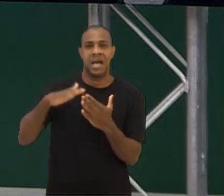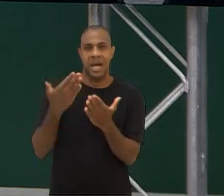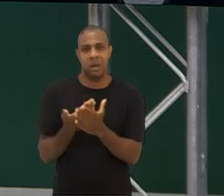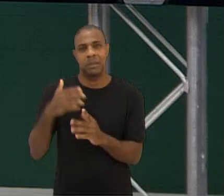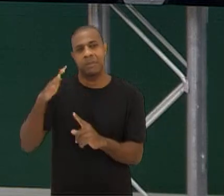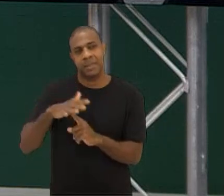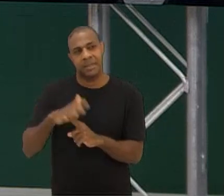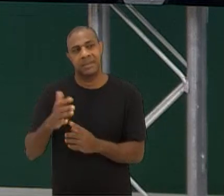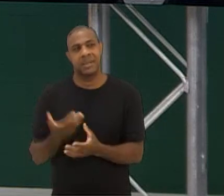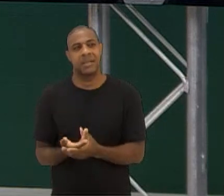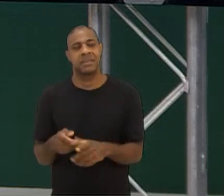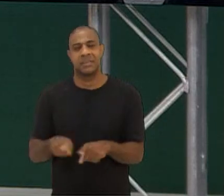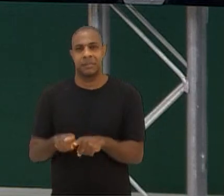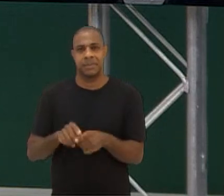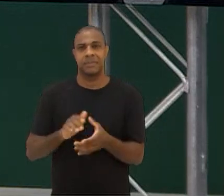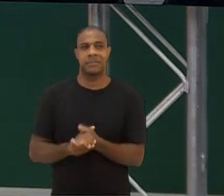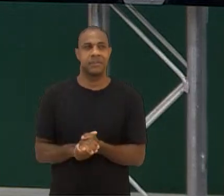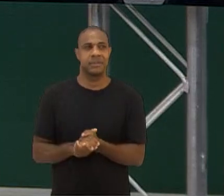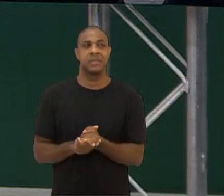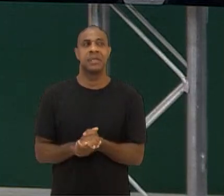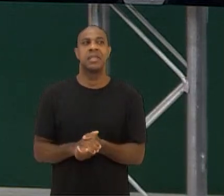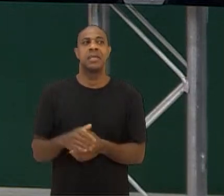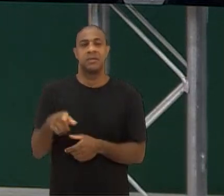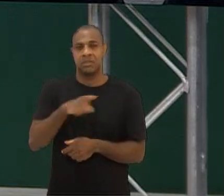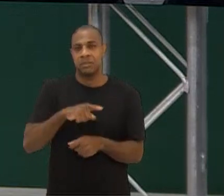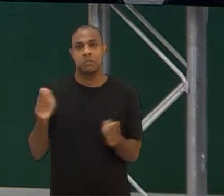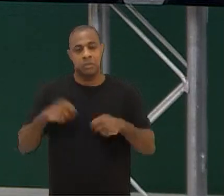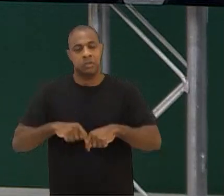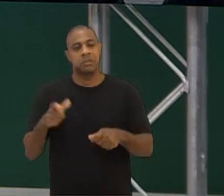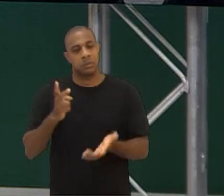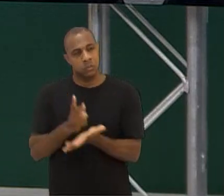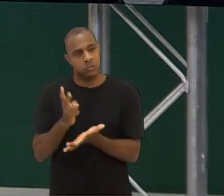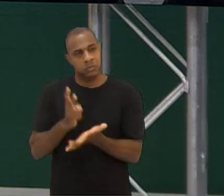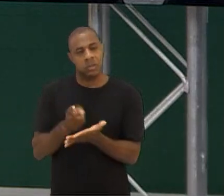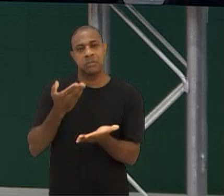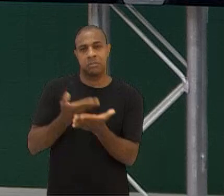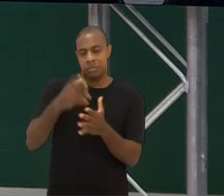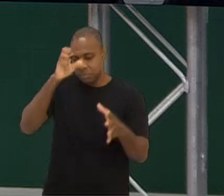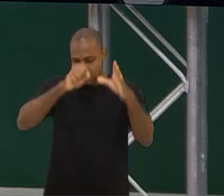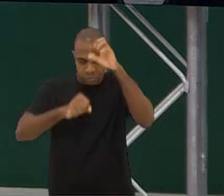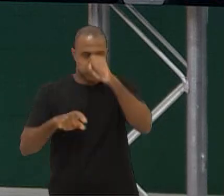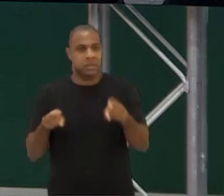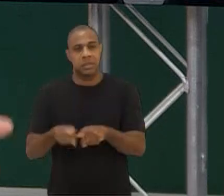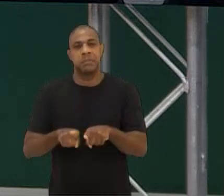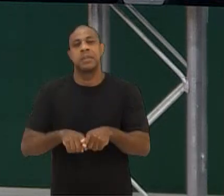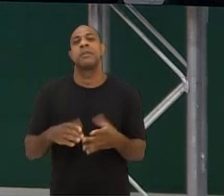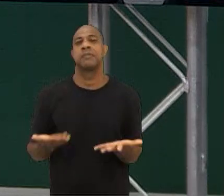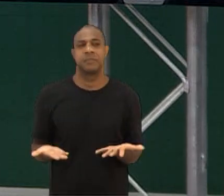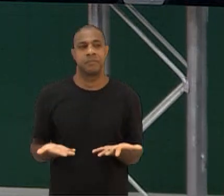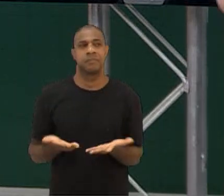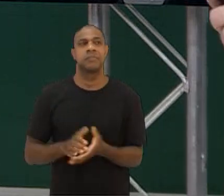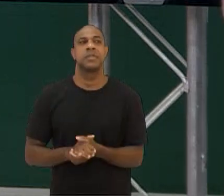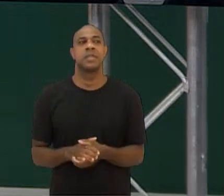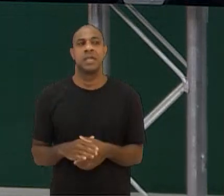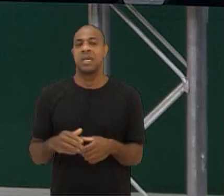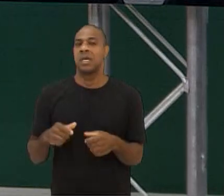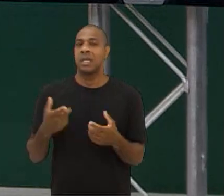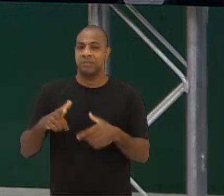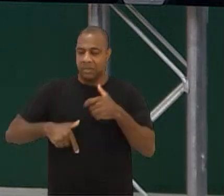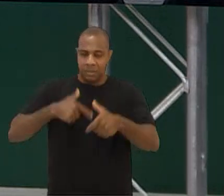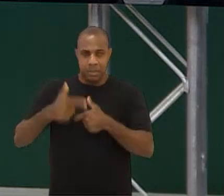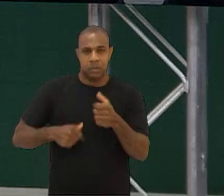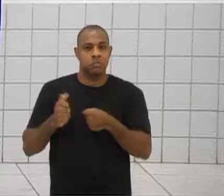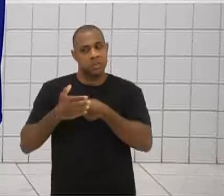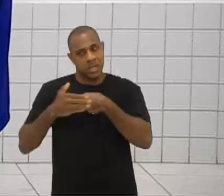isso chegue até a casa de vocês, que vocês possam dar continuidade na sua aprendizagem, tá? É uma equipe bem grande que trabalha com bastante carinho